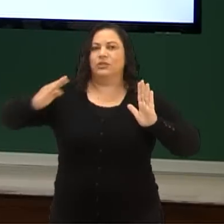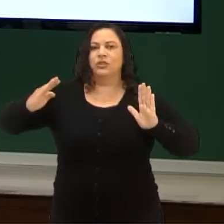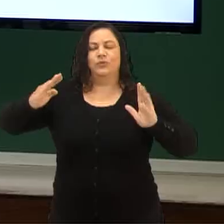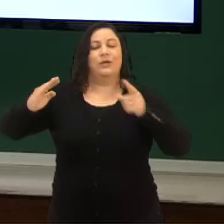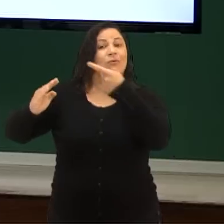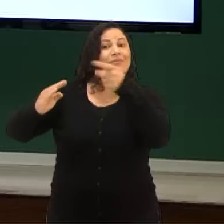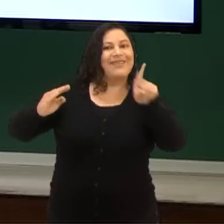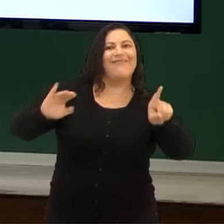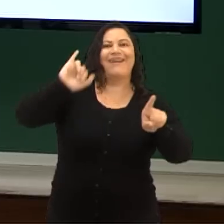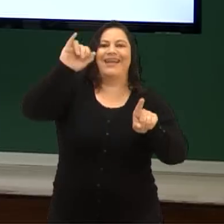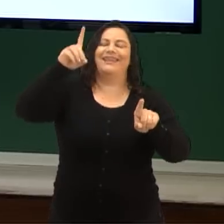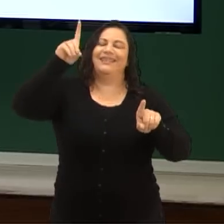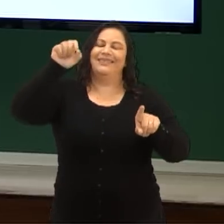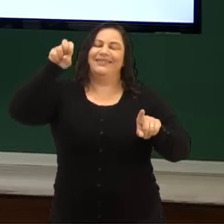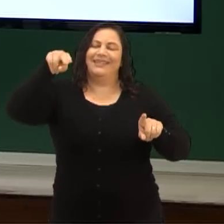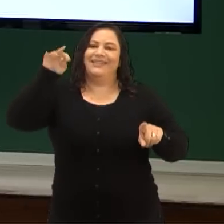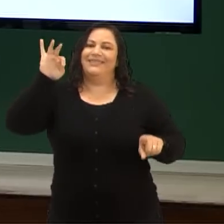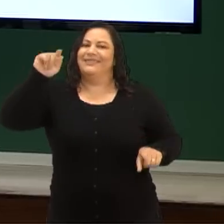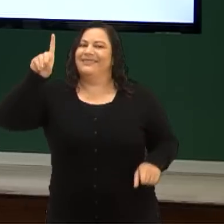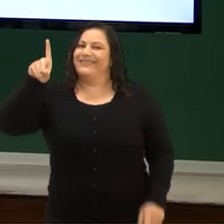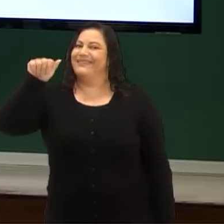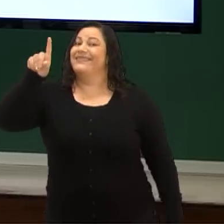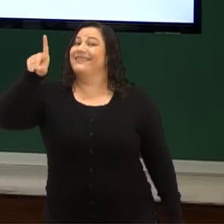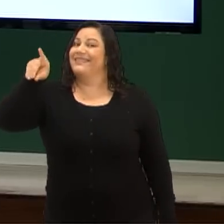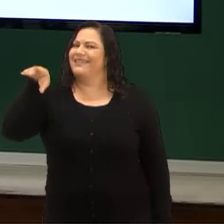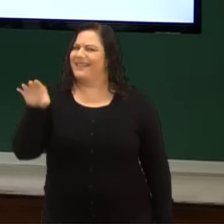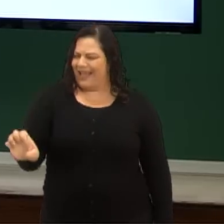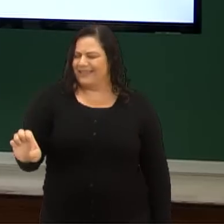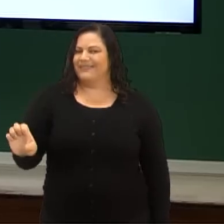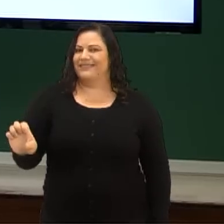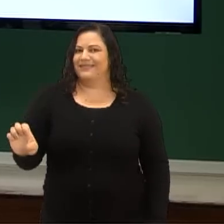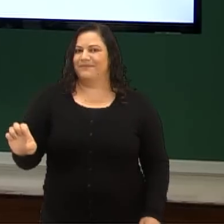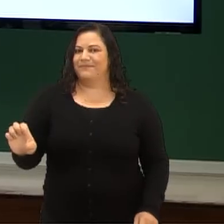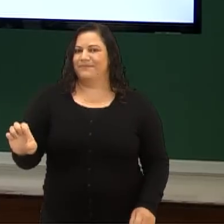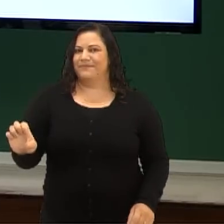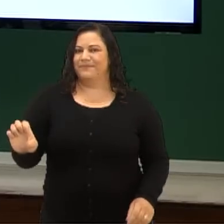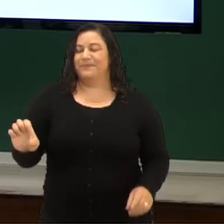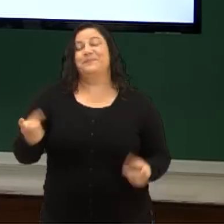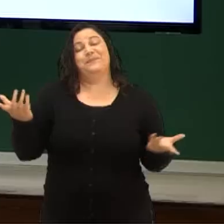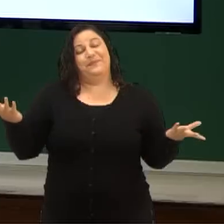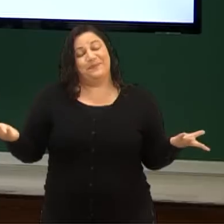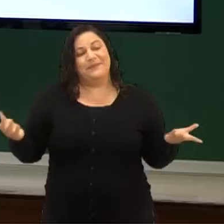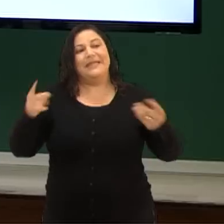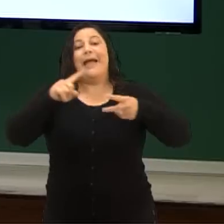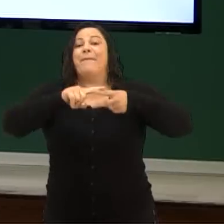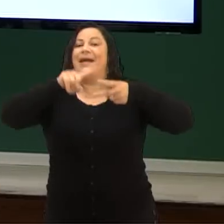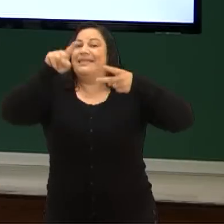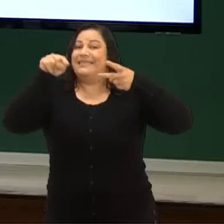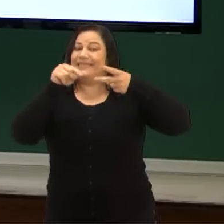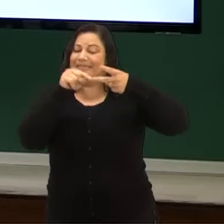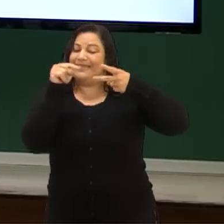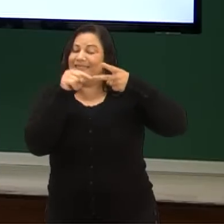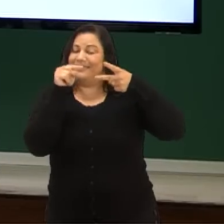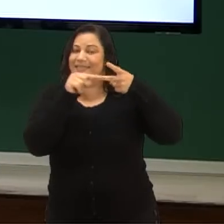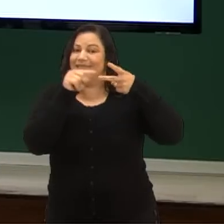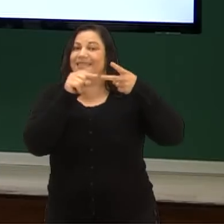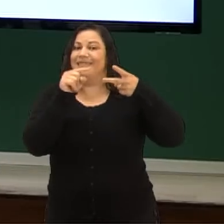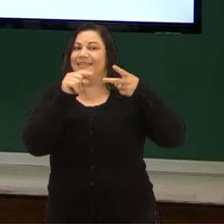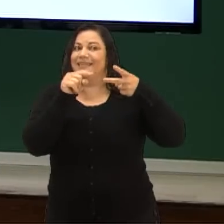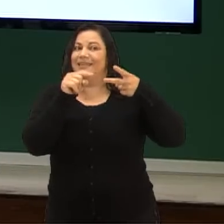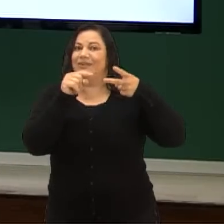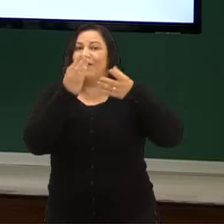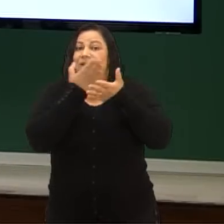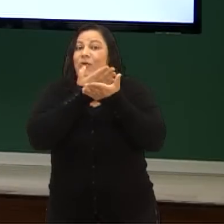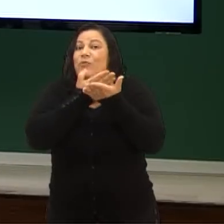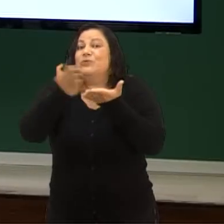de identidade é diagonal. Perceberam a diferença? Da onde eu começo, onde eu termino? Faz diferença, pessoal.